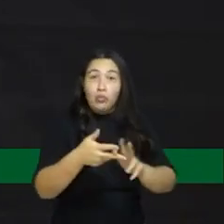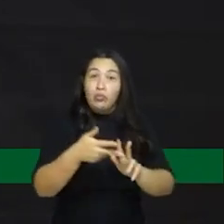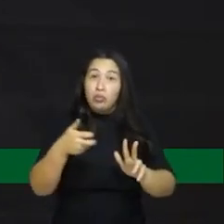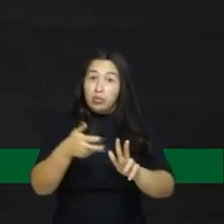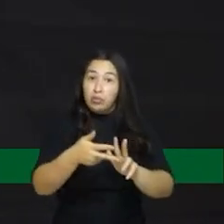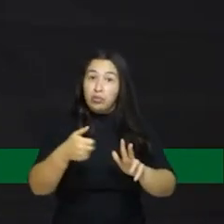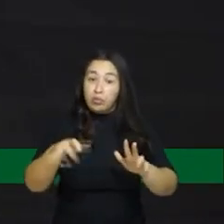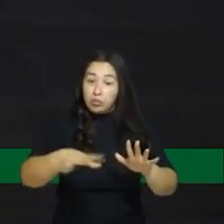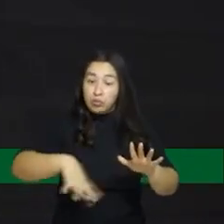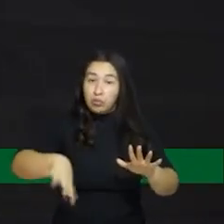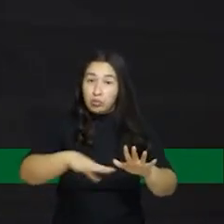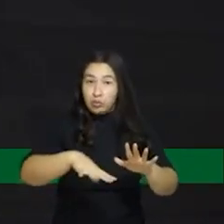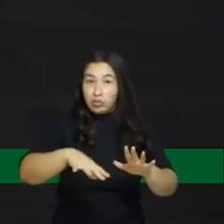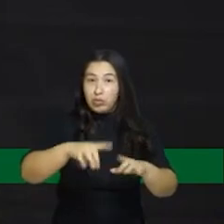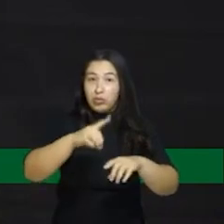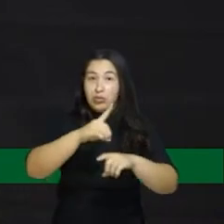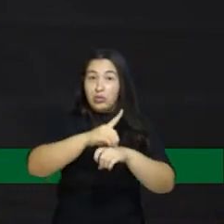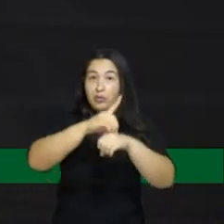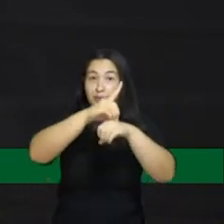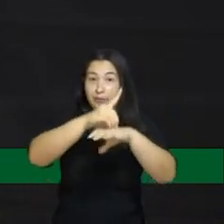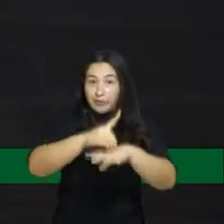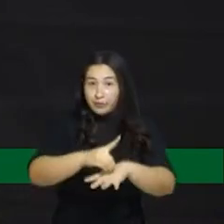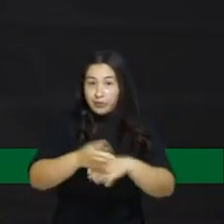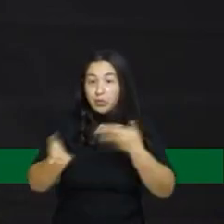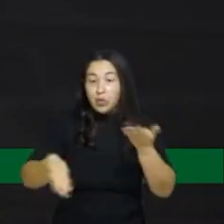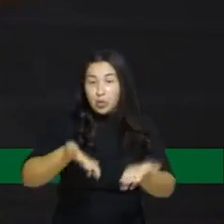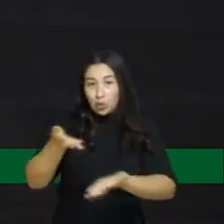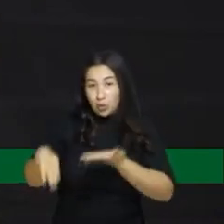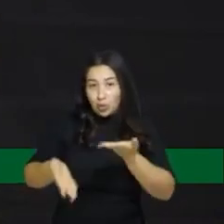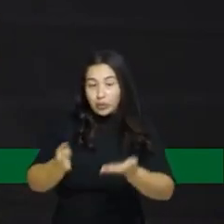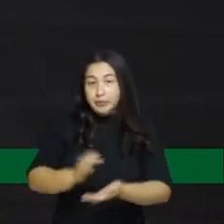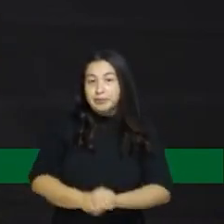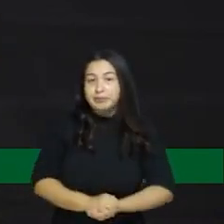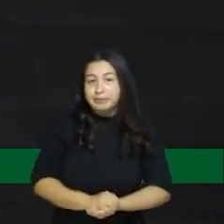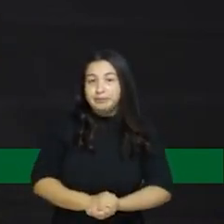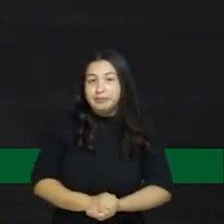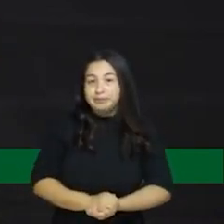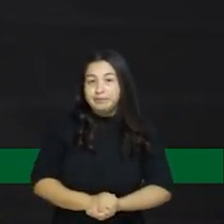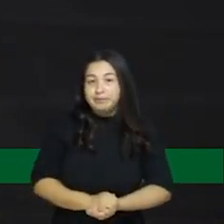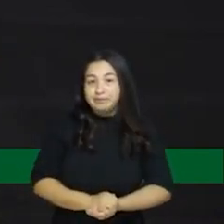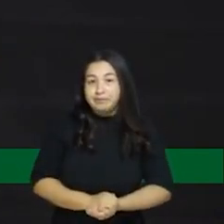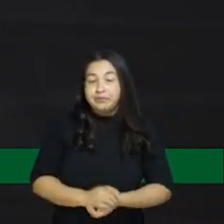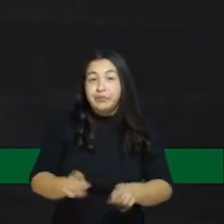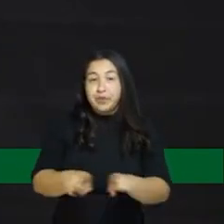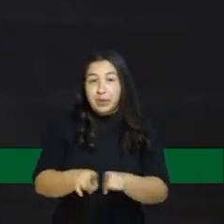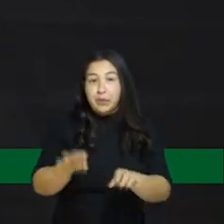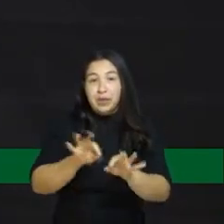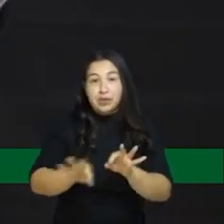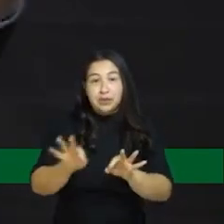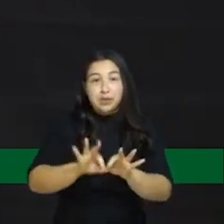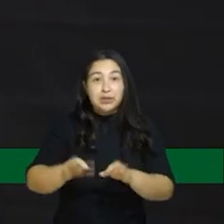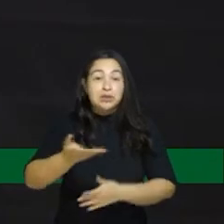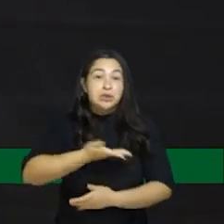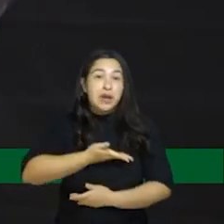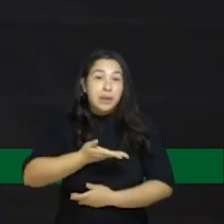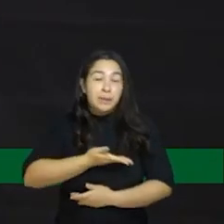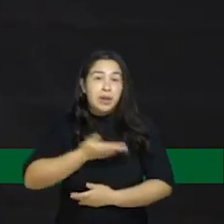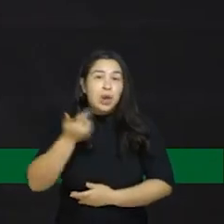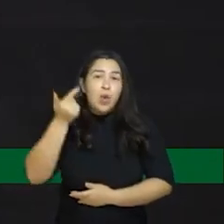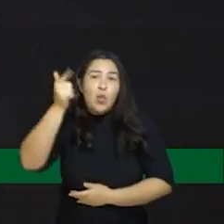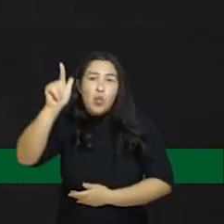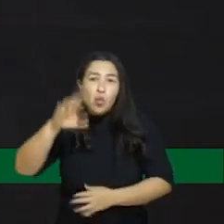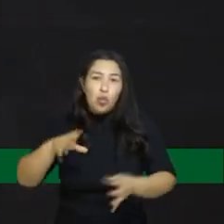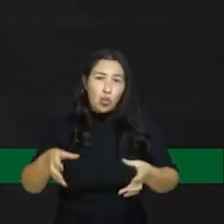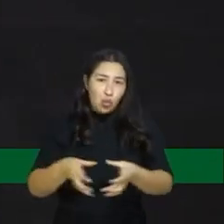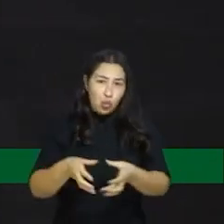da diocese e que são acompanhadas também pela pastoral indigenista. E, por fim, então, as entidades amigas, que são outras